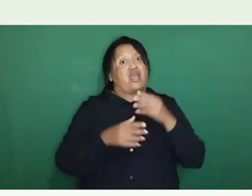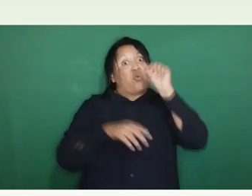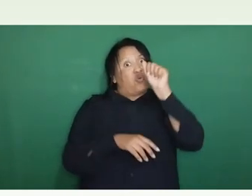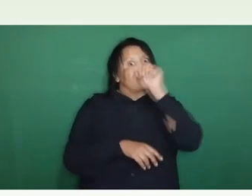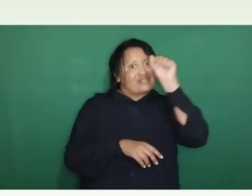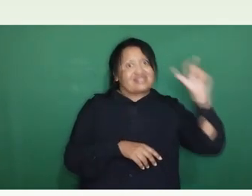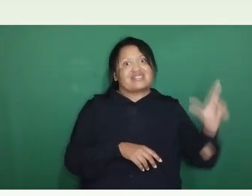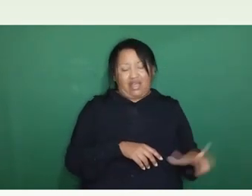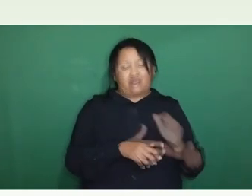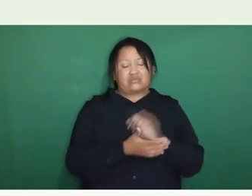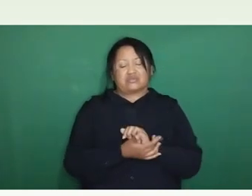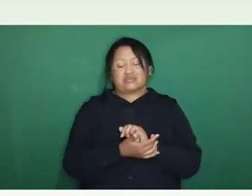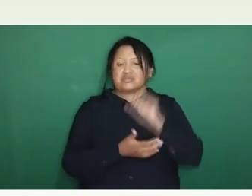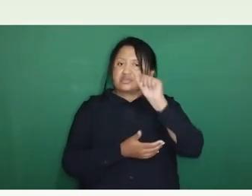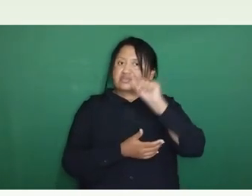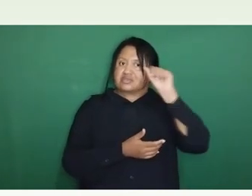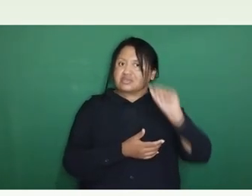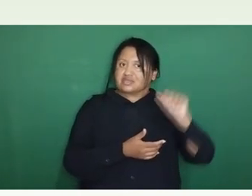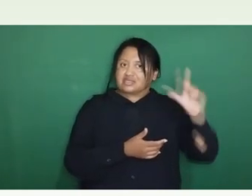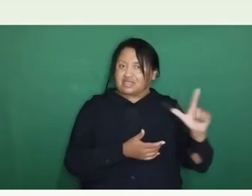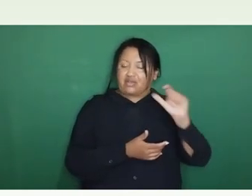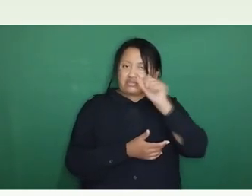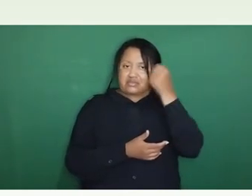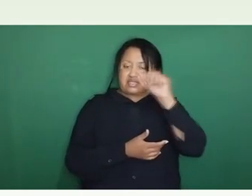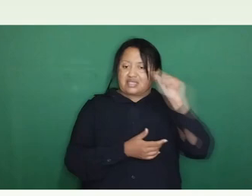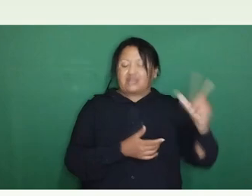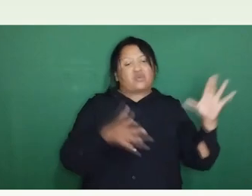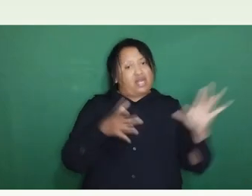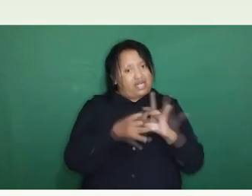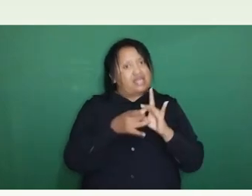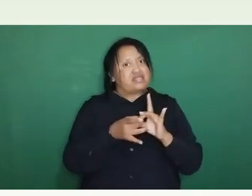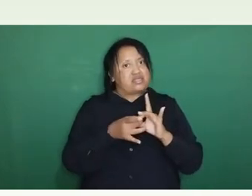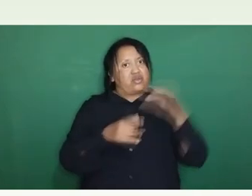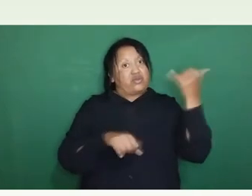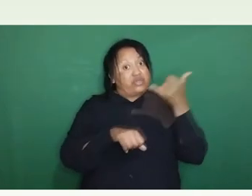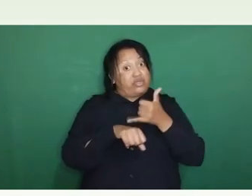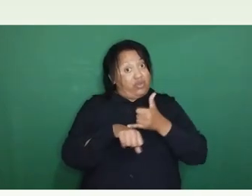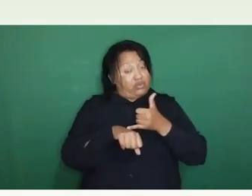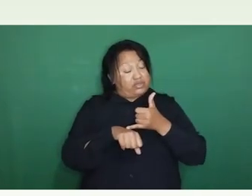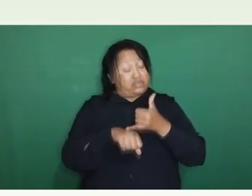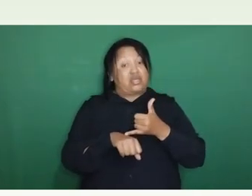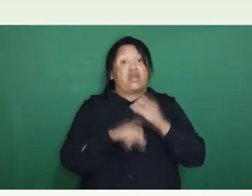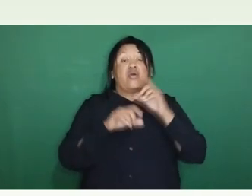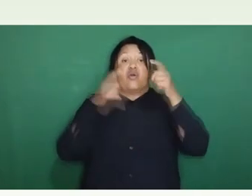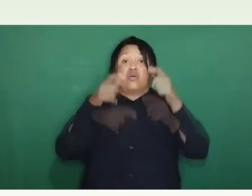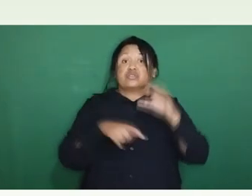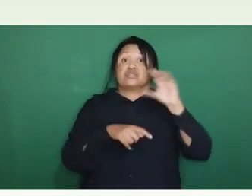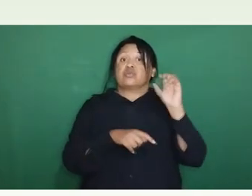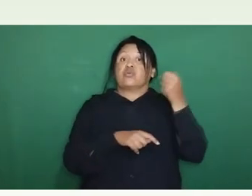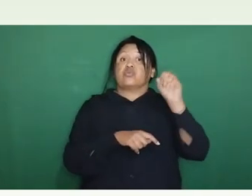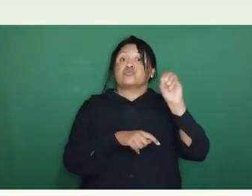que tem uma ligação iônica Tá certo onde o sódio eles